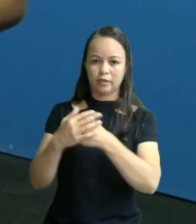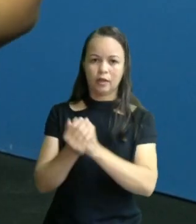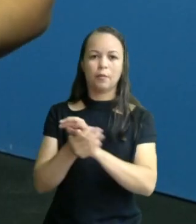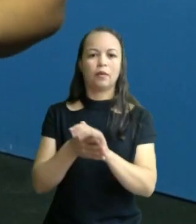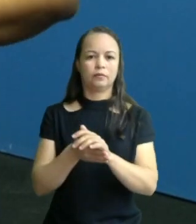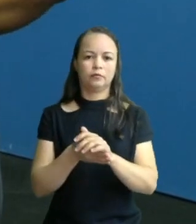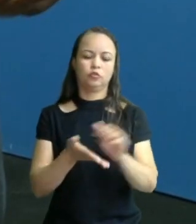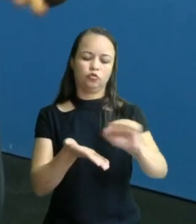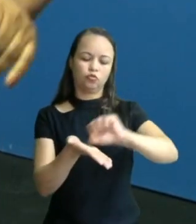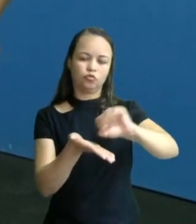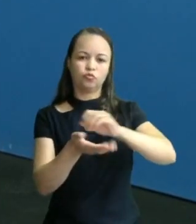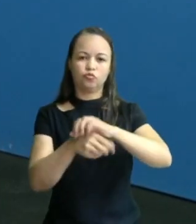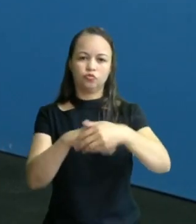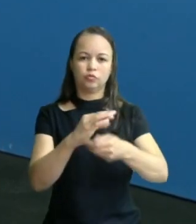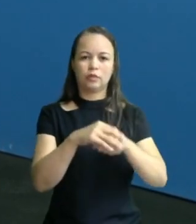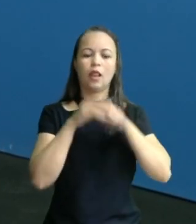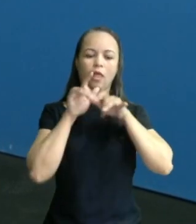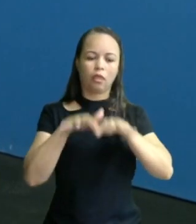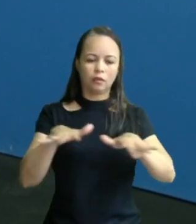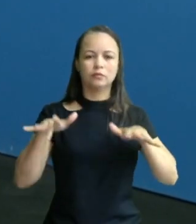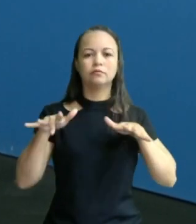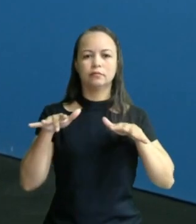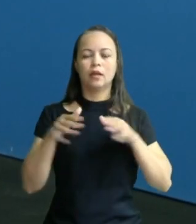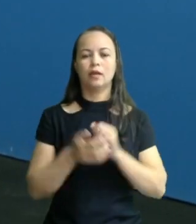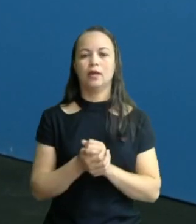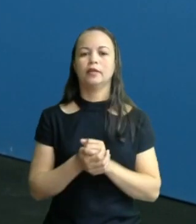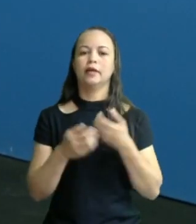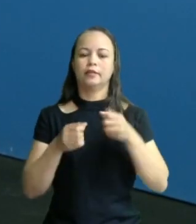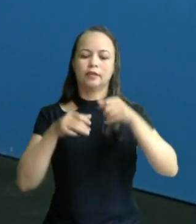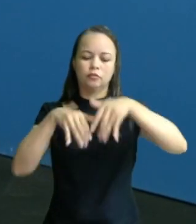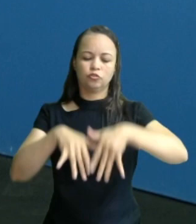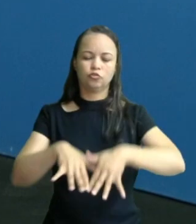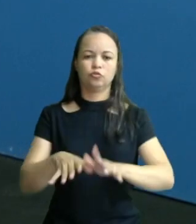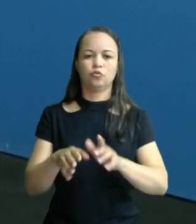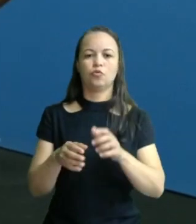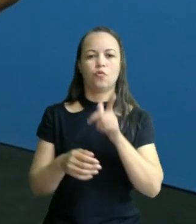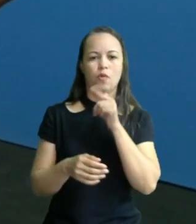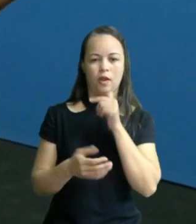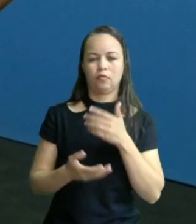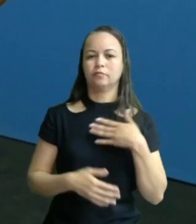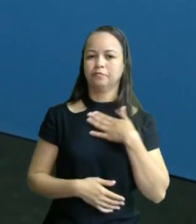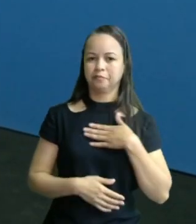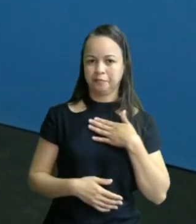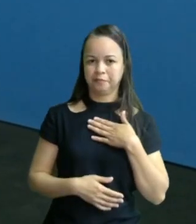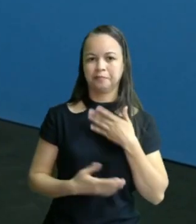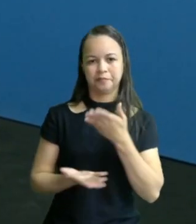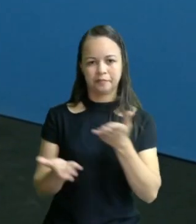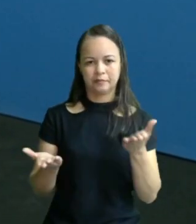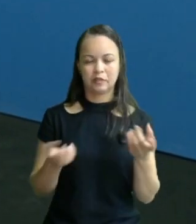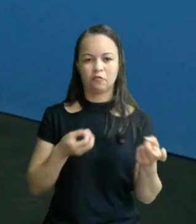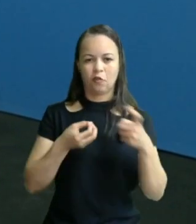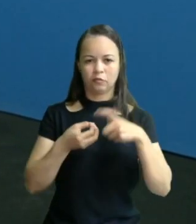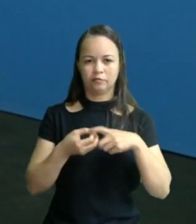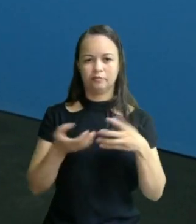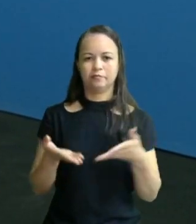olha o que acontece, ela se espalha, né, e aí desce junto com a água. Gostaram? Vamos voltar agora.